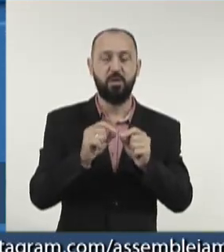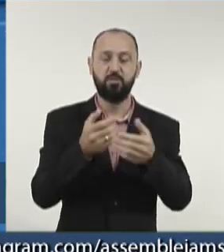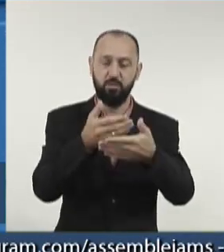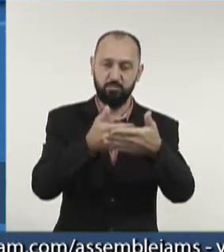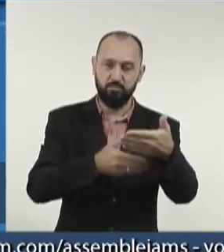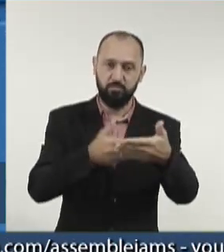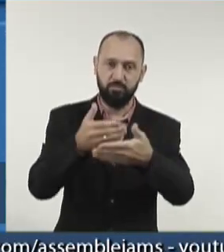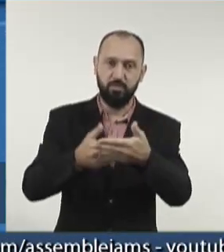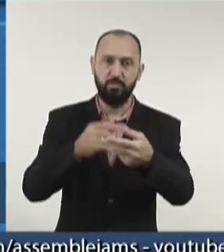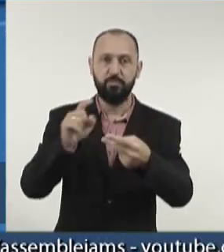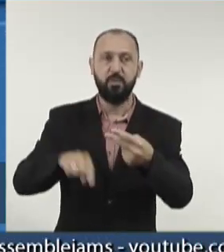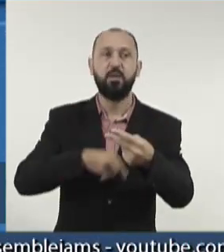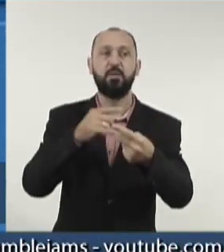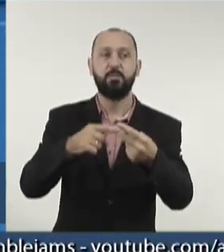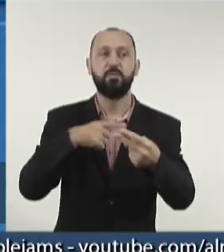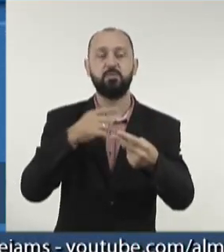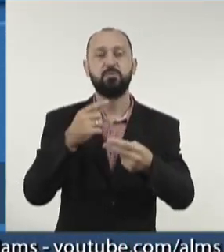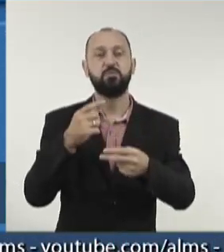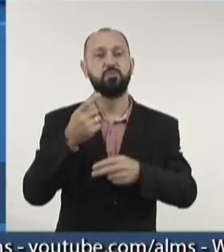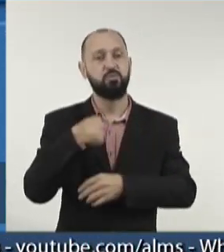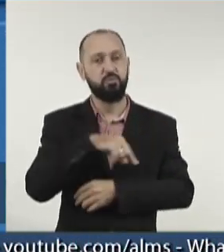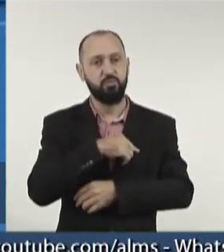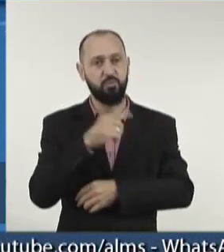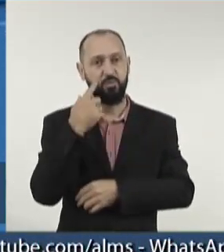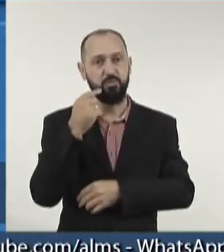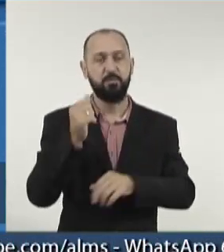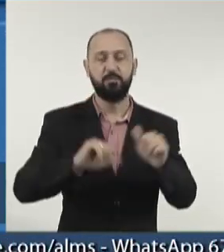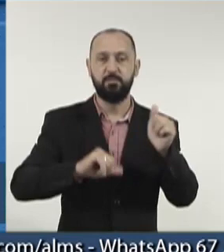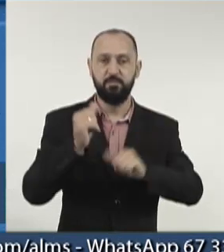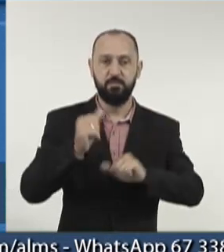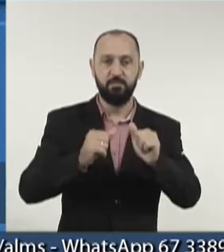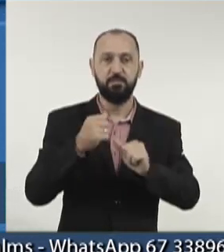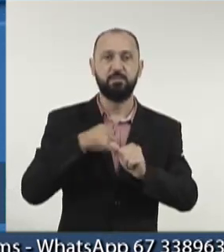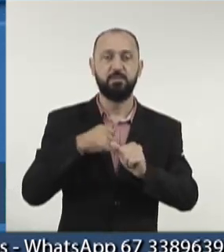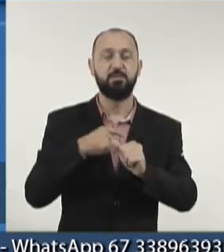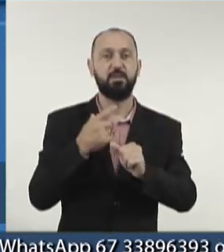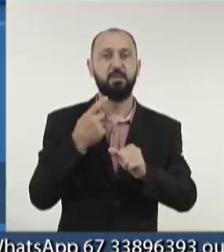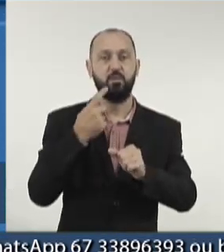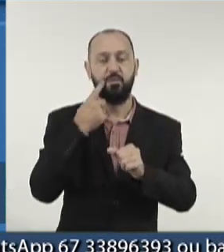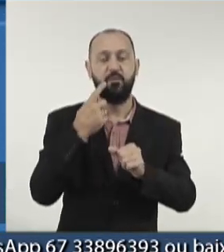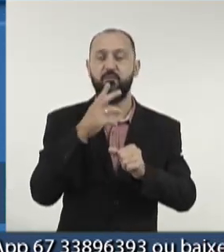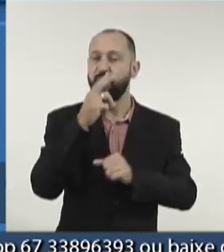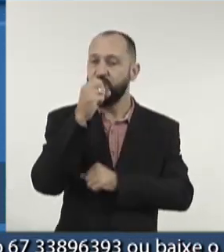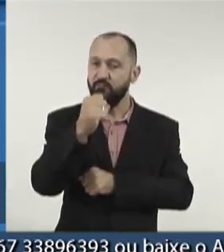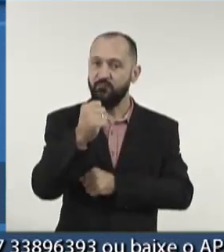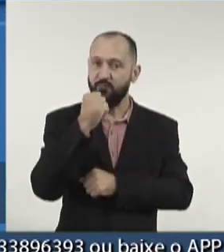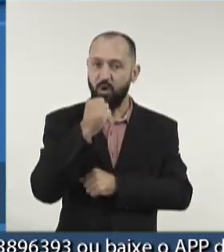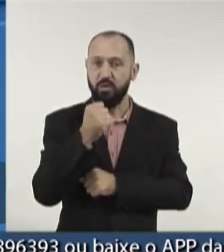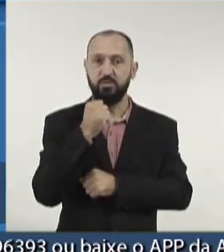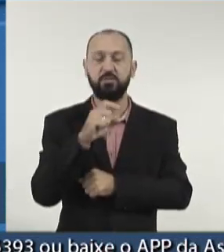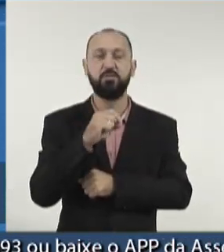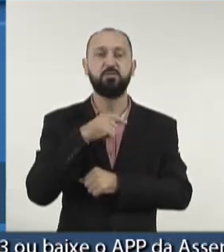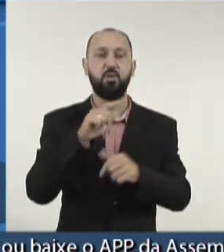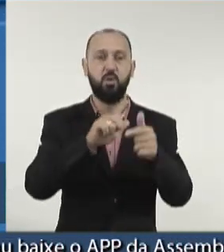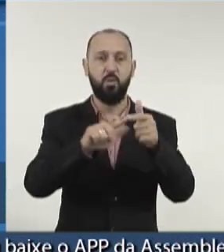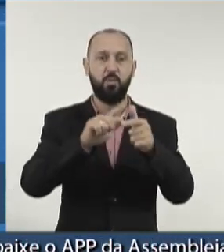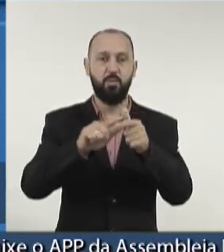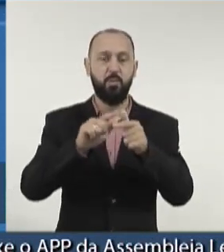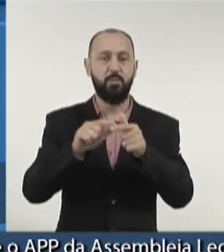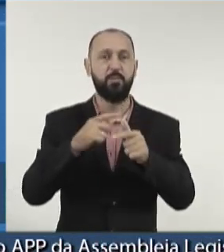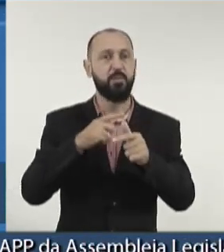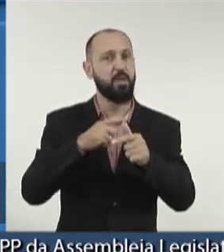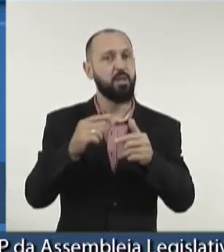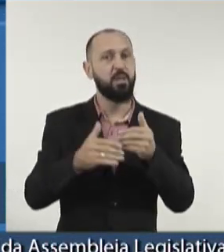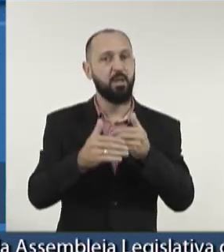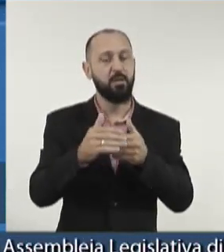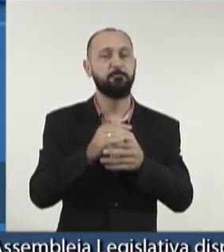isso, depois de termos, então, uma consistência sobre os problemas, é que então a